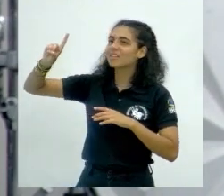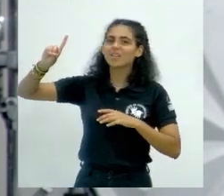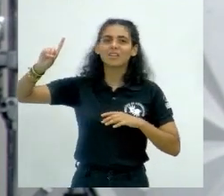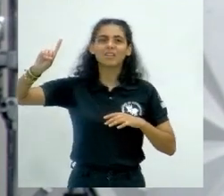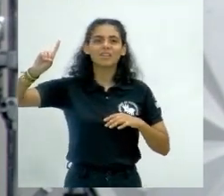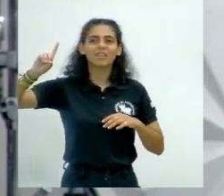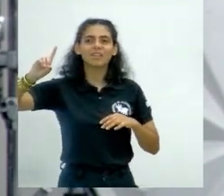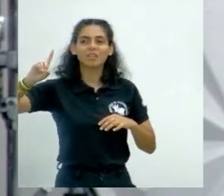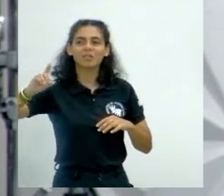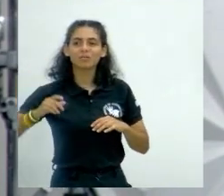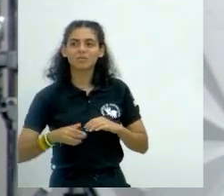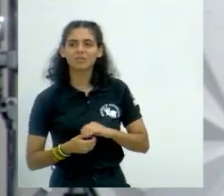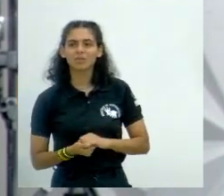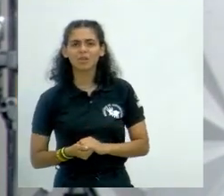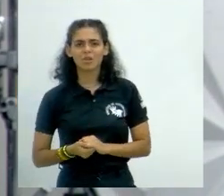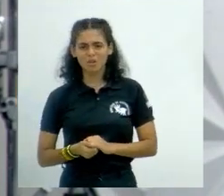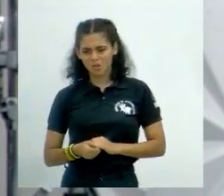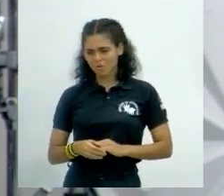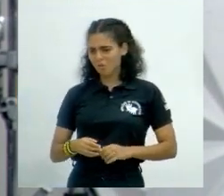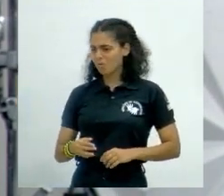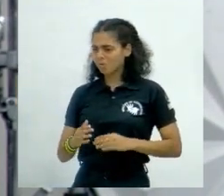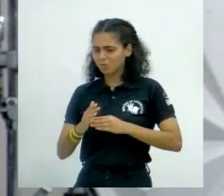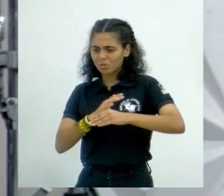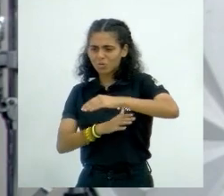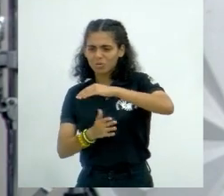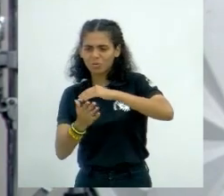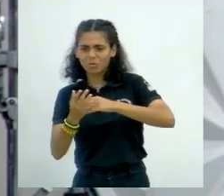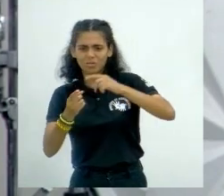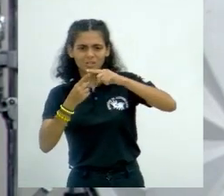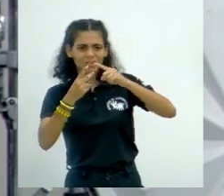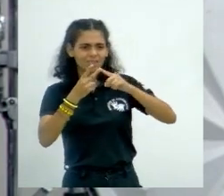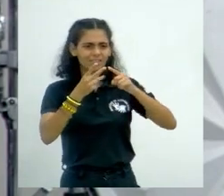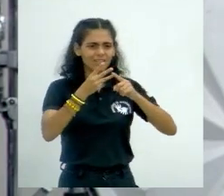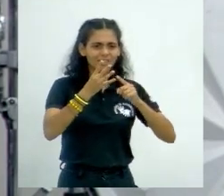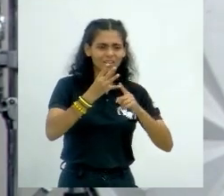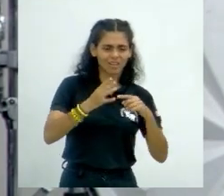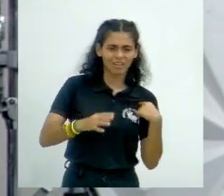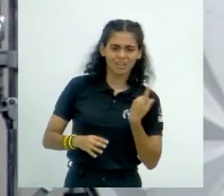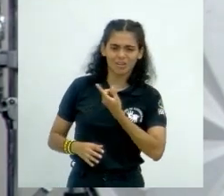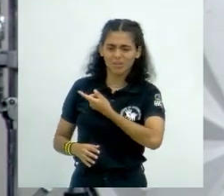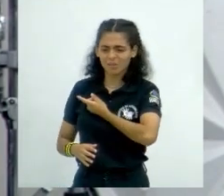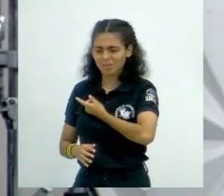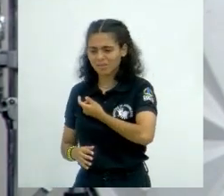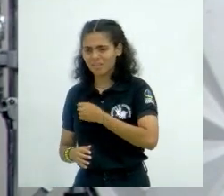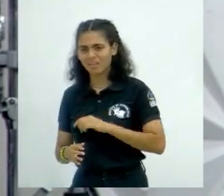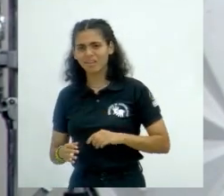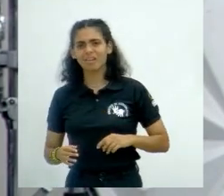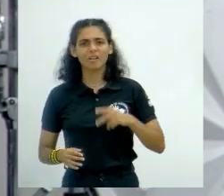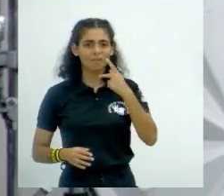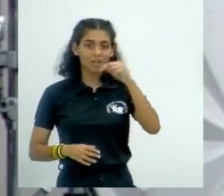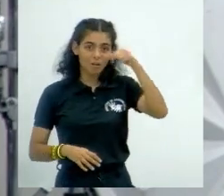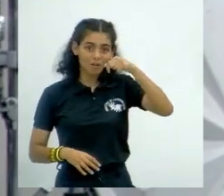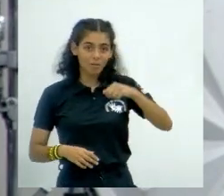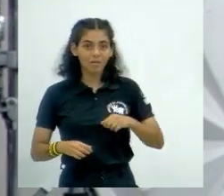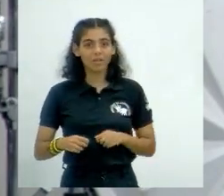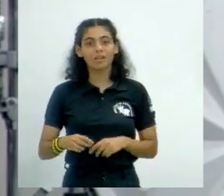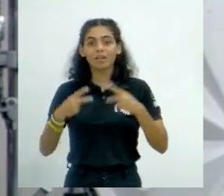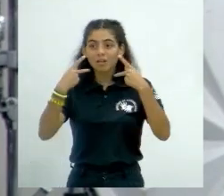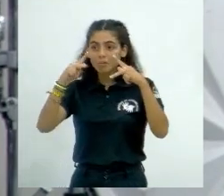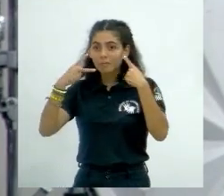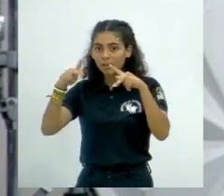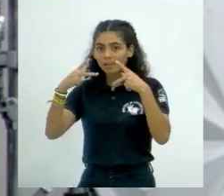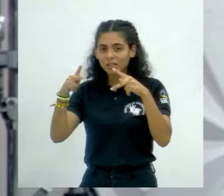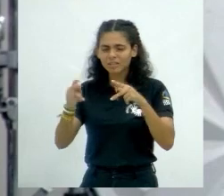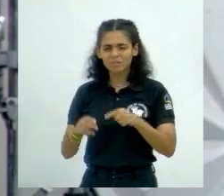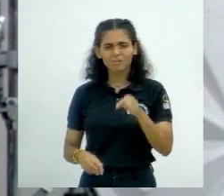disciplina, pela prudência, pelo bom senso, pela habilidade de discernir o bem e o mal, o certo e o errado, o que é melhor